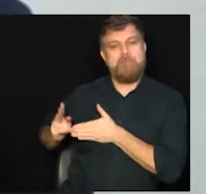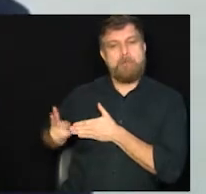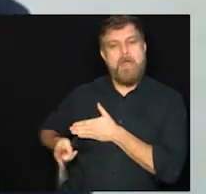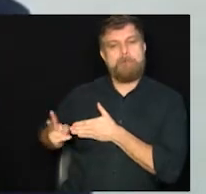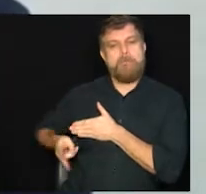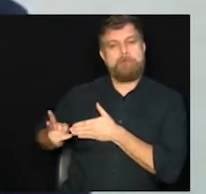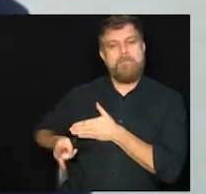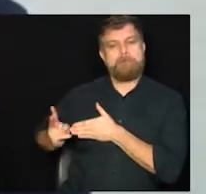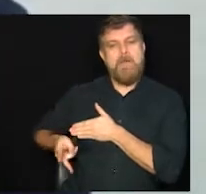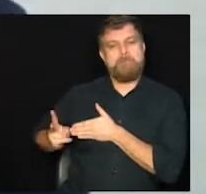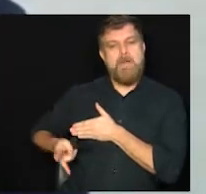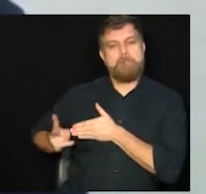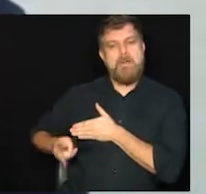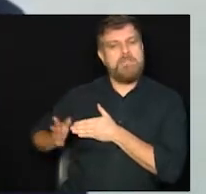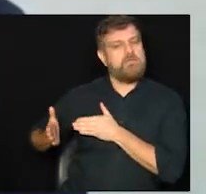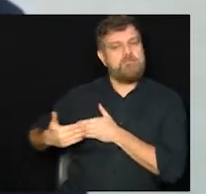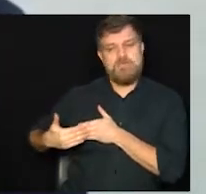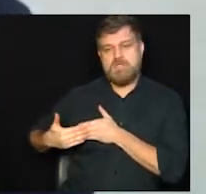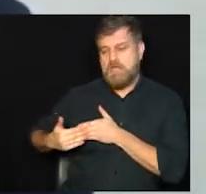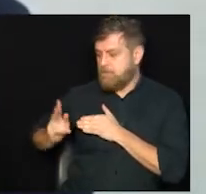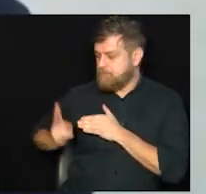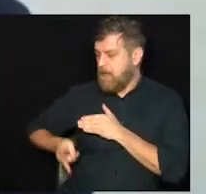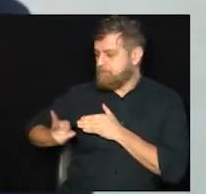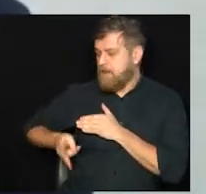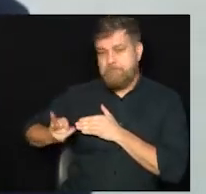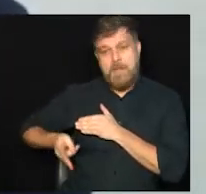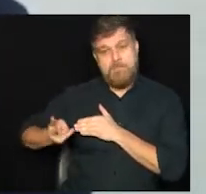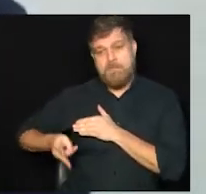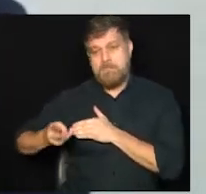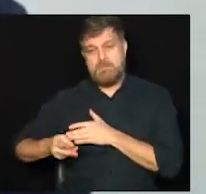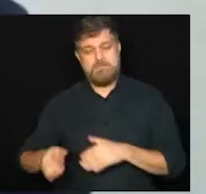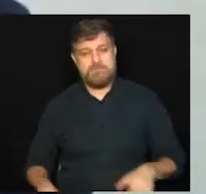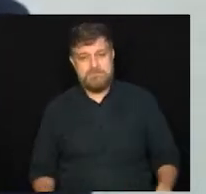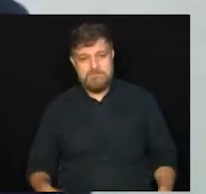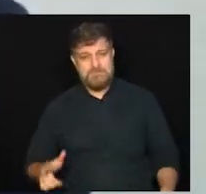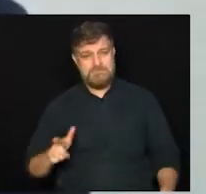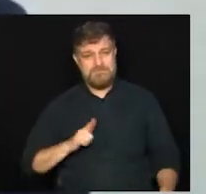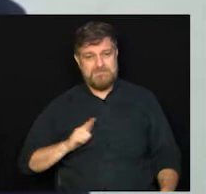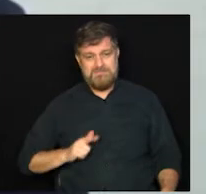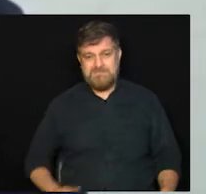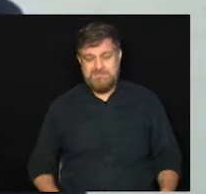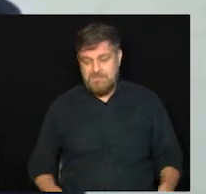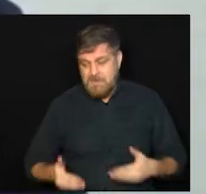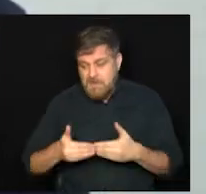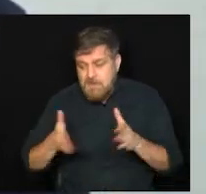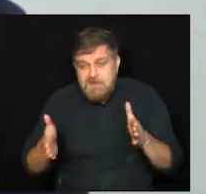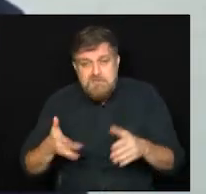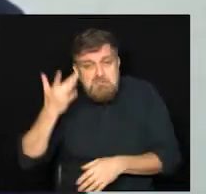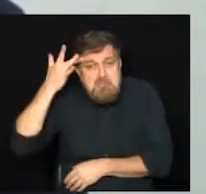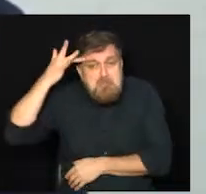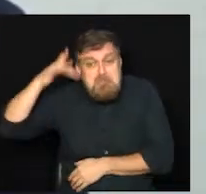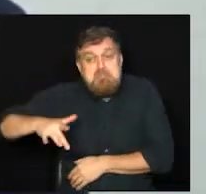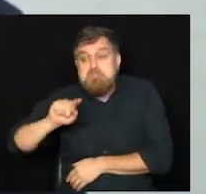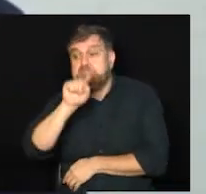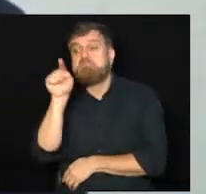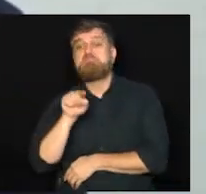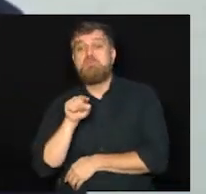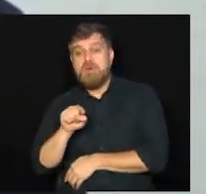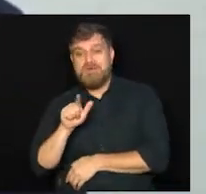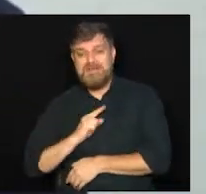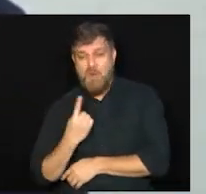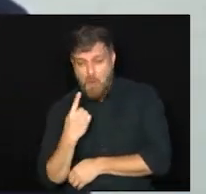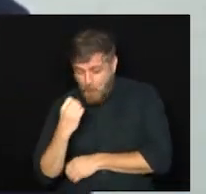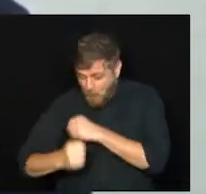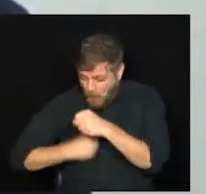segue fechado, ele está fechado, né? Então, e ele está sem previsão de abertura. A gente está com mais de um